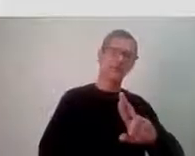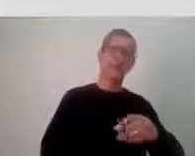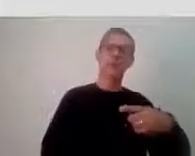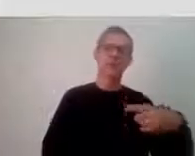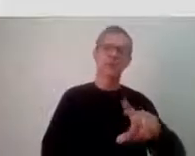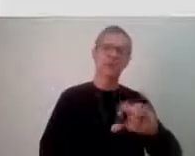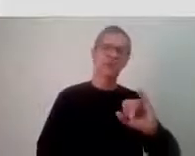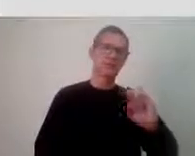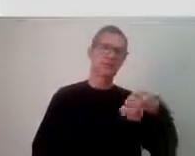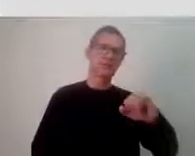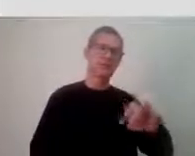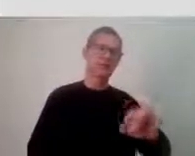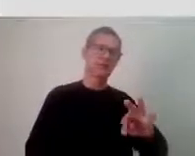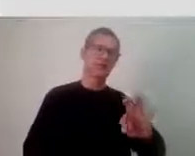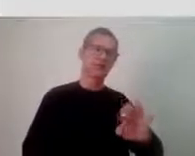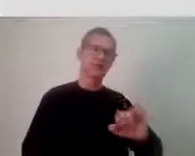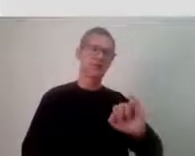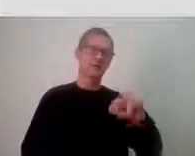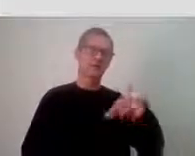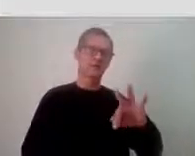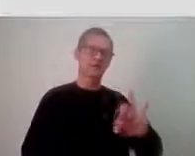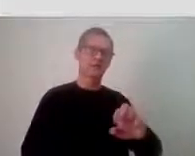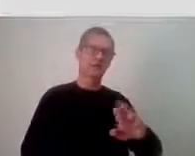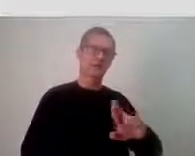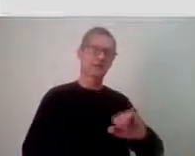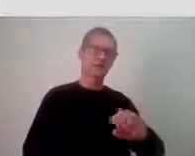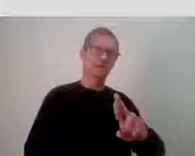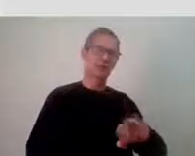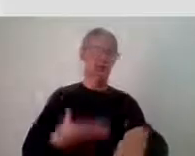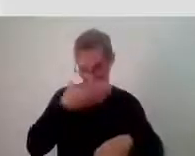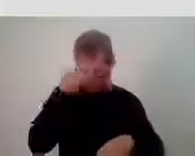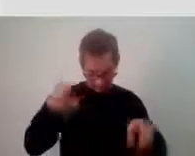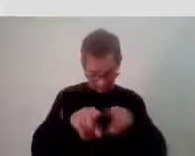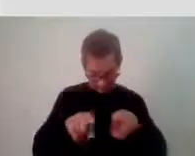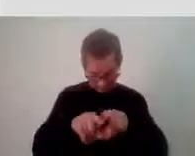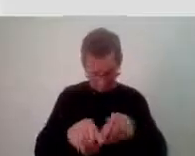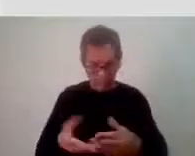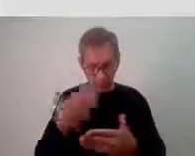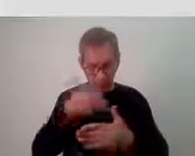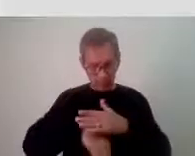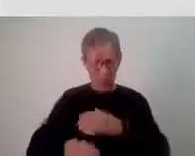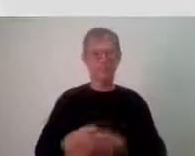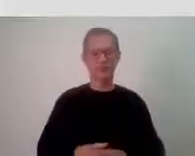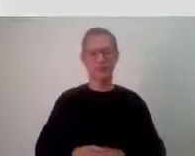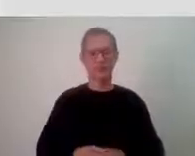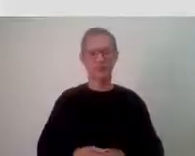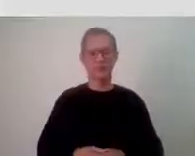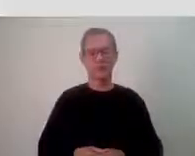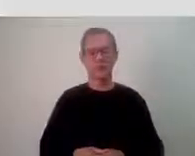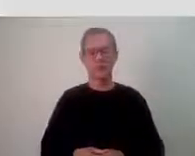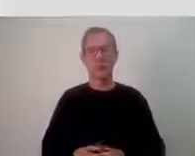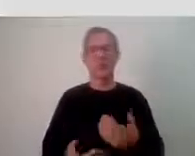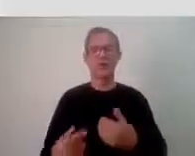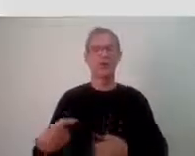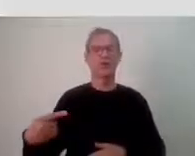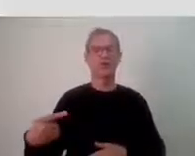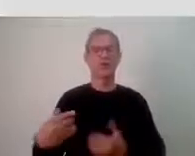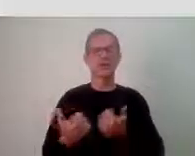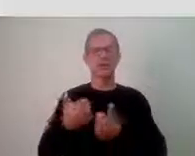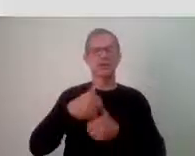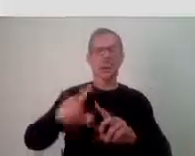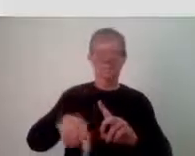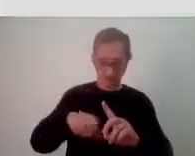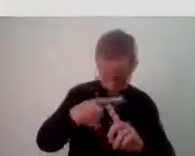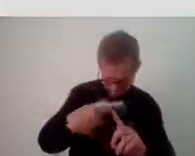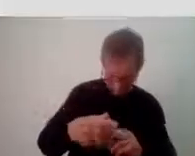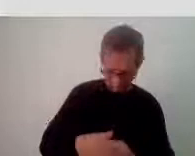limite inferior. Não esquece. E coloca essas subtrações, né? Coloca a substituição